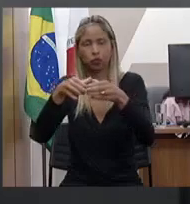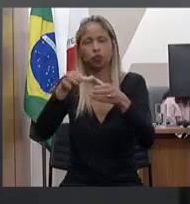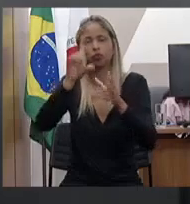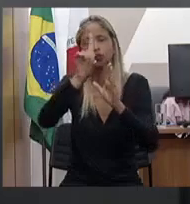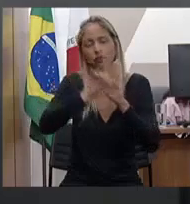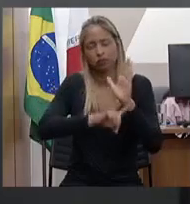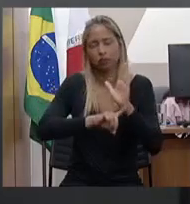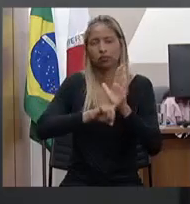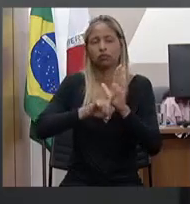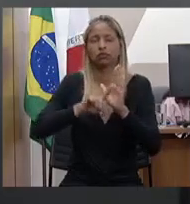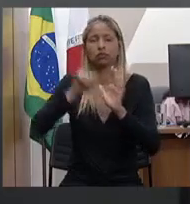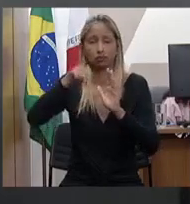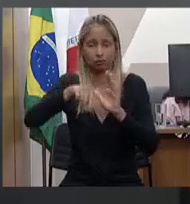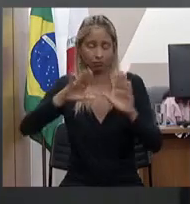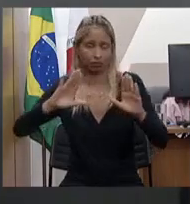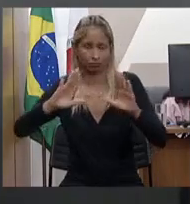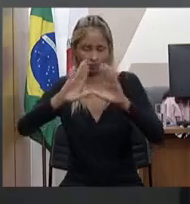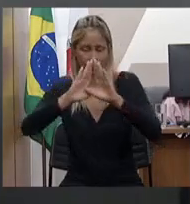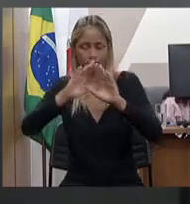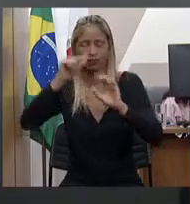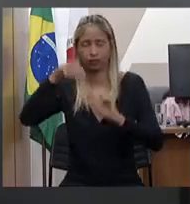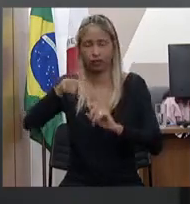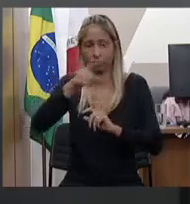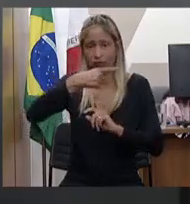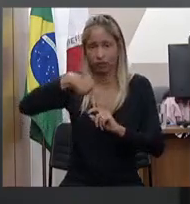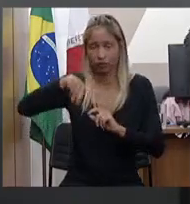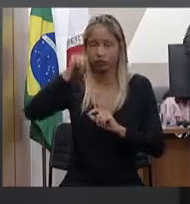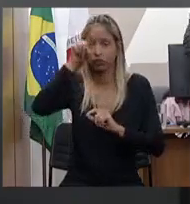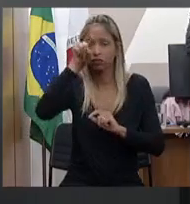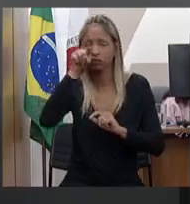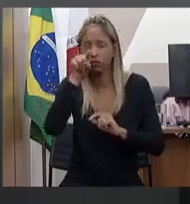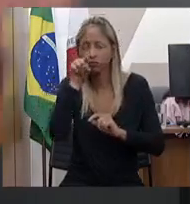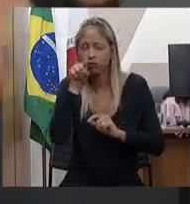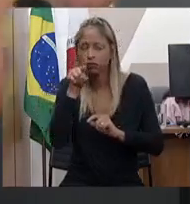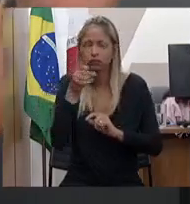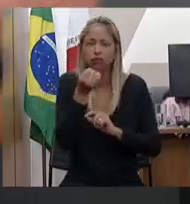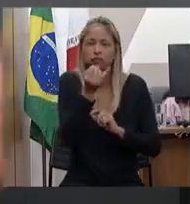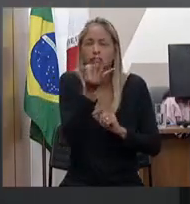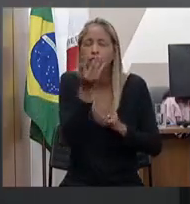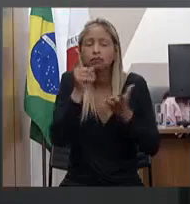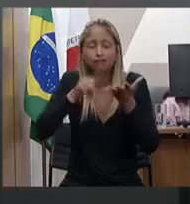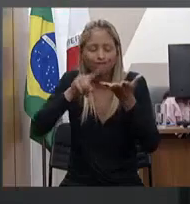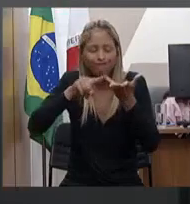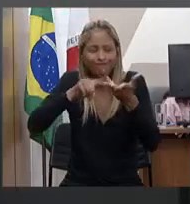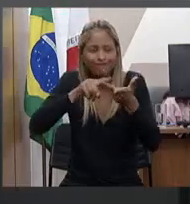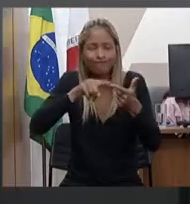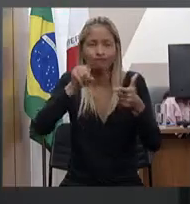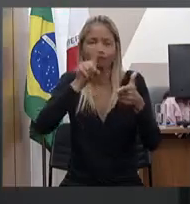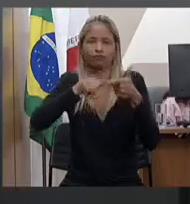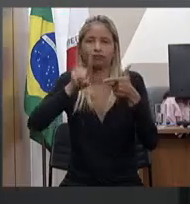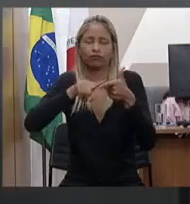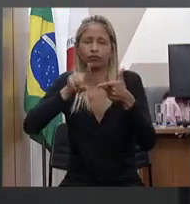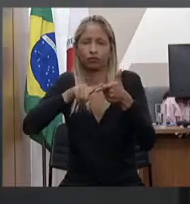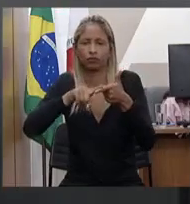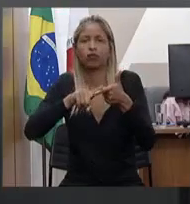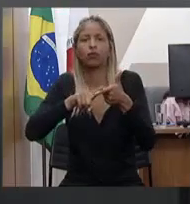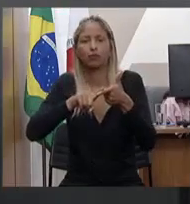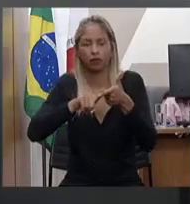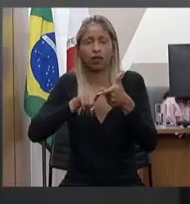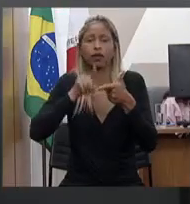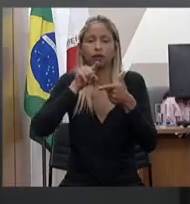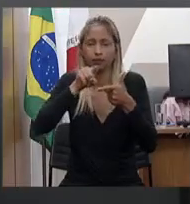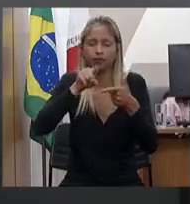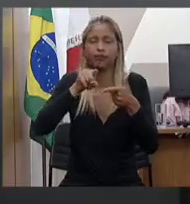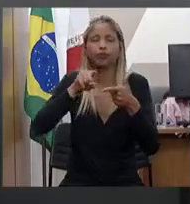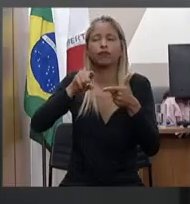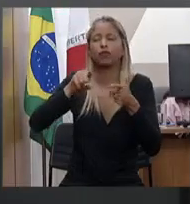trabalhadores e Previdência aqui da casa da Assembleia nós já apontamos vários problemas né você relatou as demandas